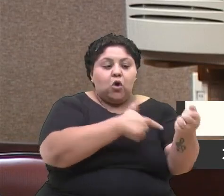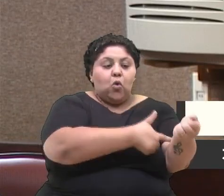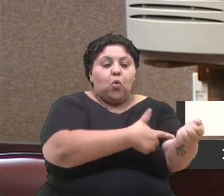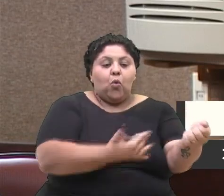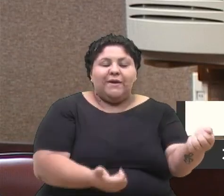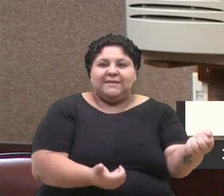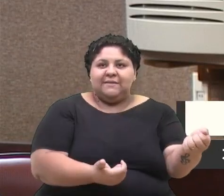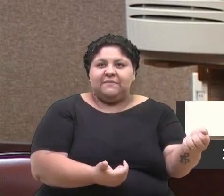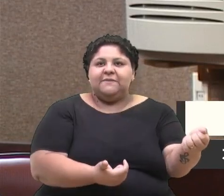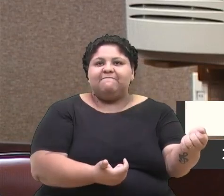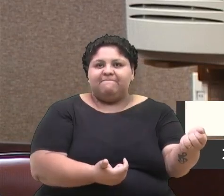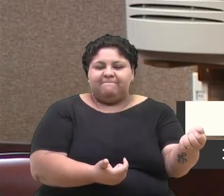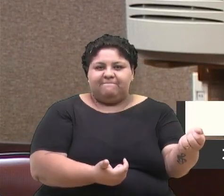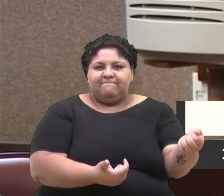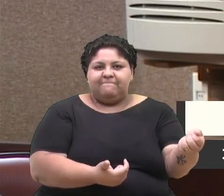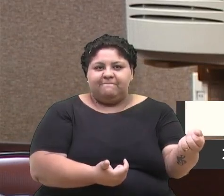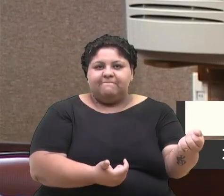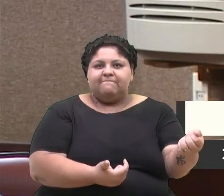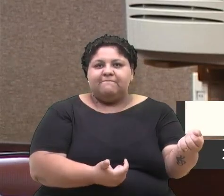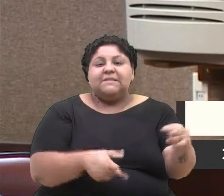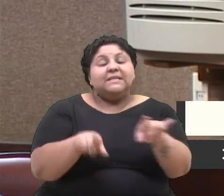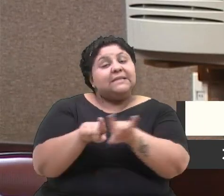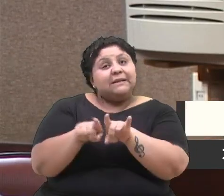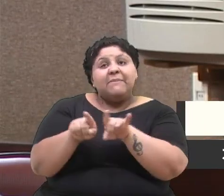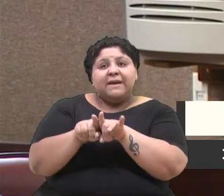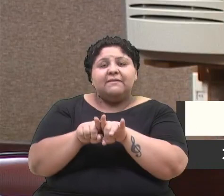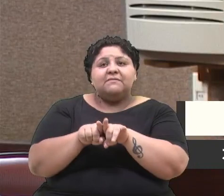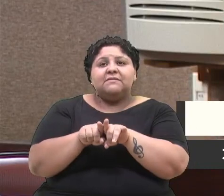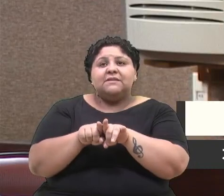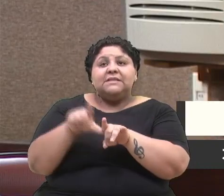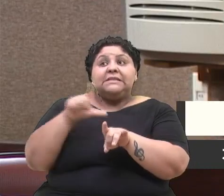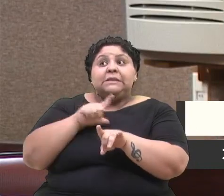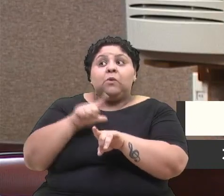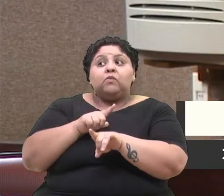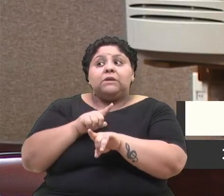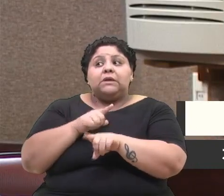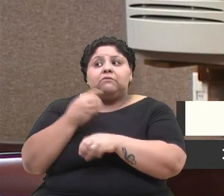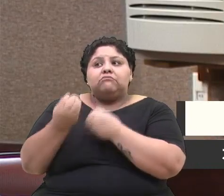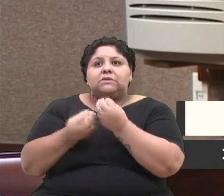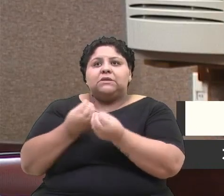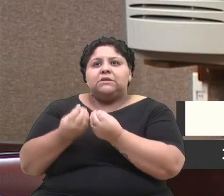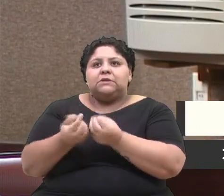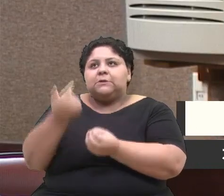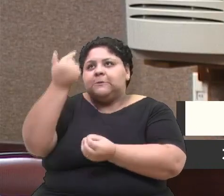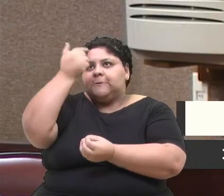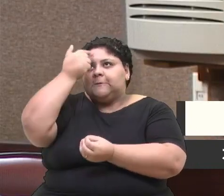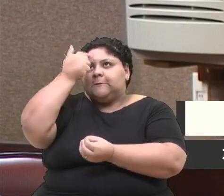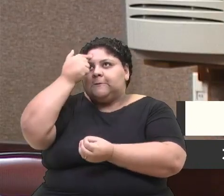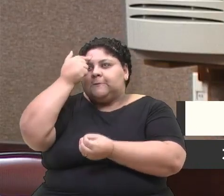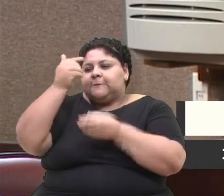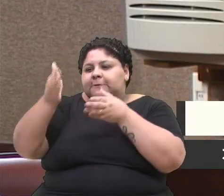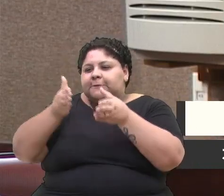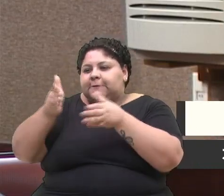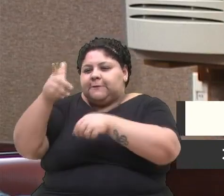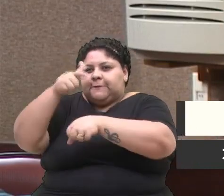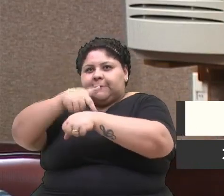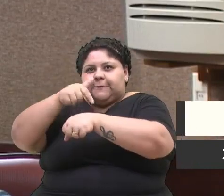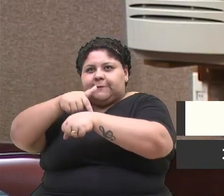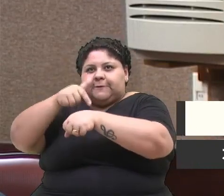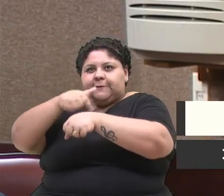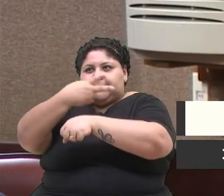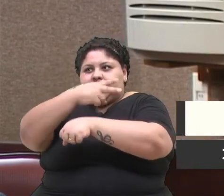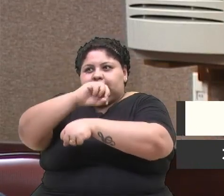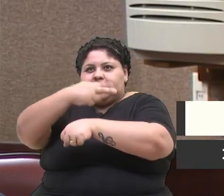neste PL. Bem como não existe previsão na LOA de 2024. Razões essas